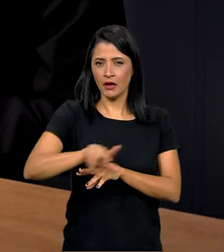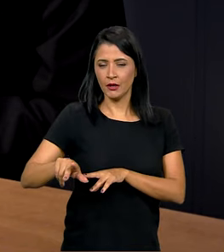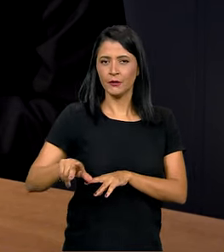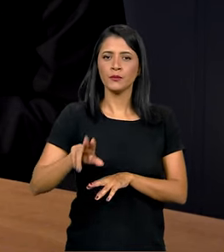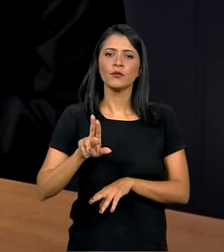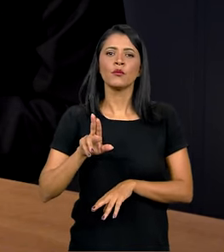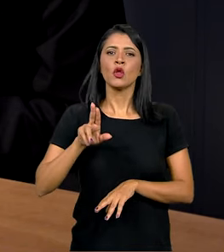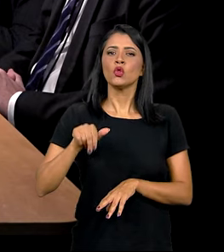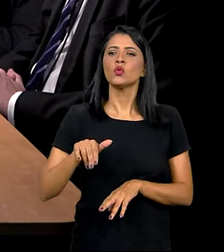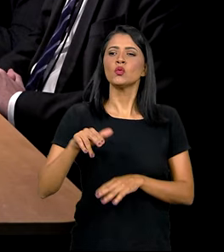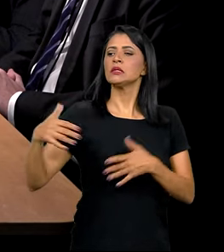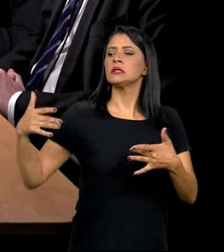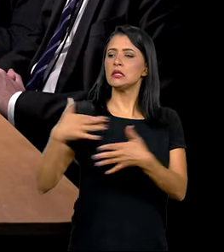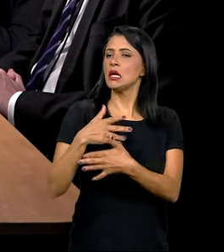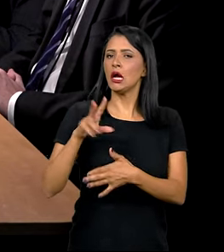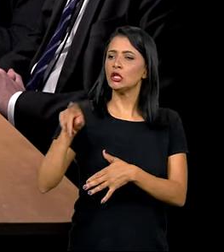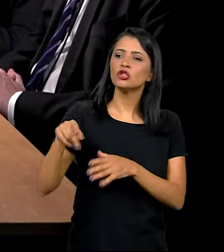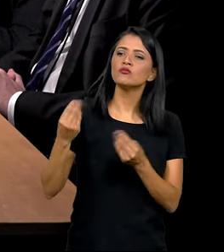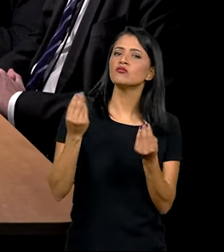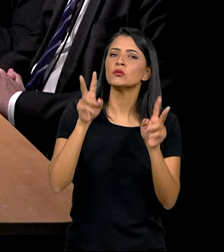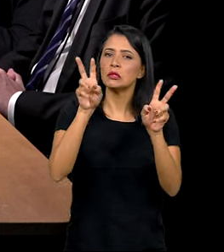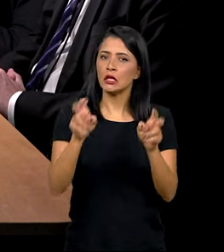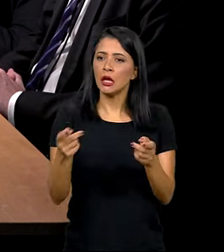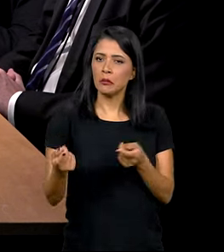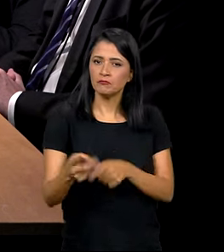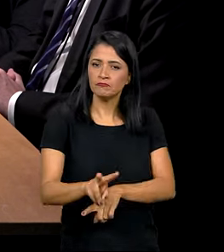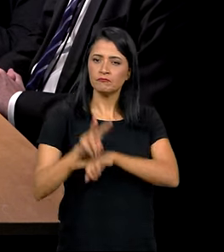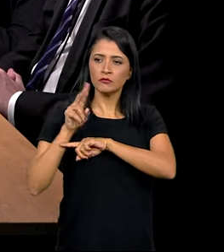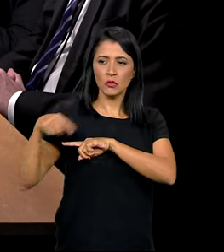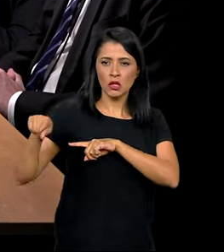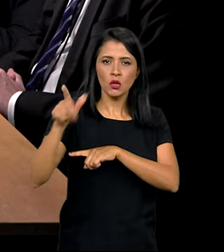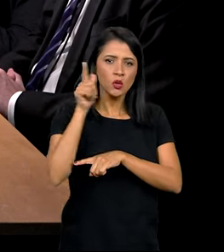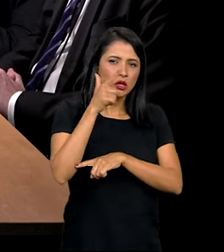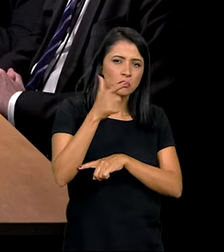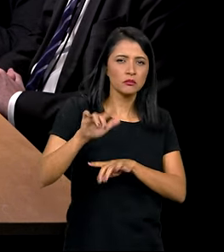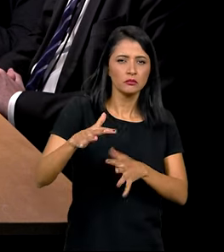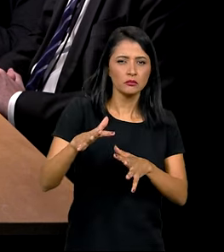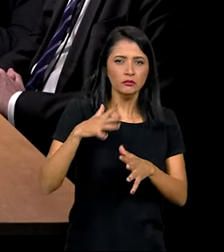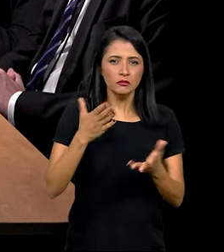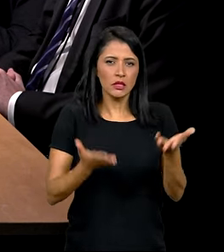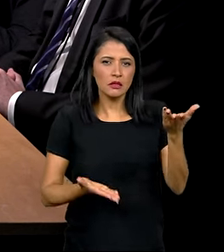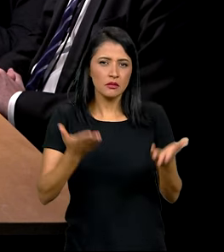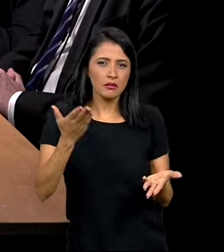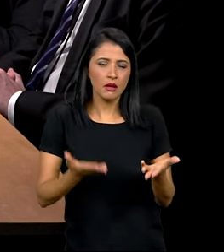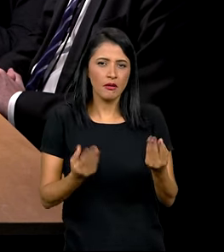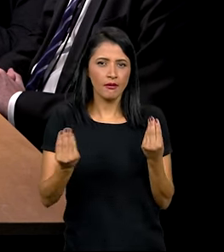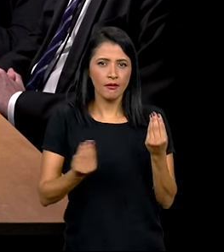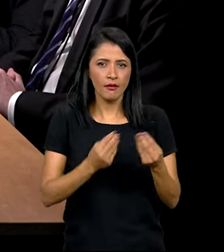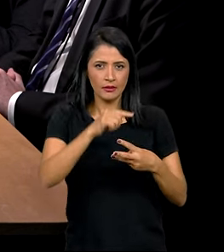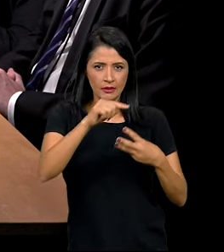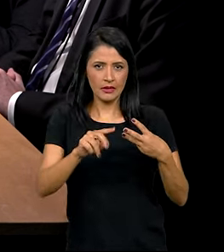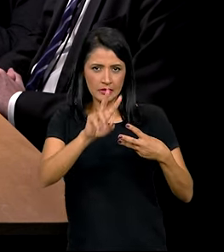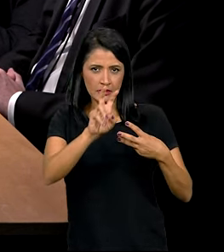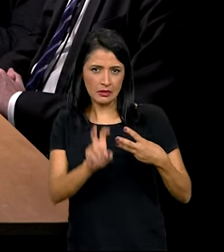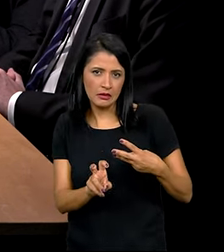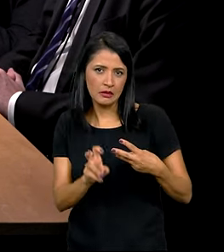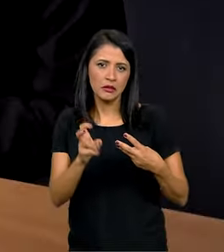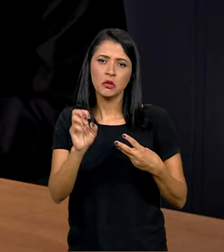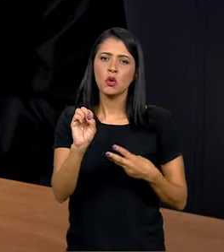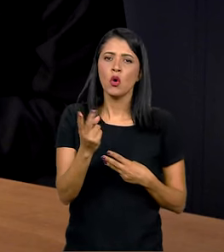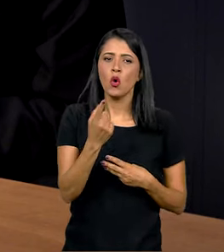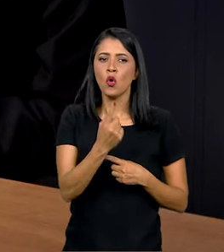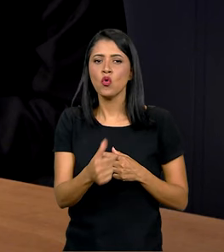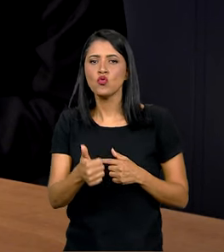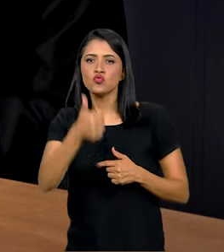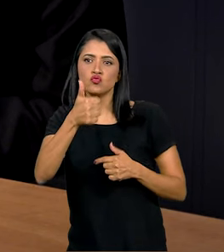no cidades o forte foi realmente essa questão do financiamento vocês conseguiram mais ou menos equilibrar esses três temas ou algun